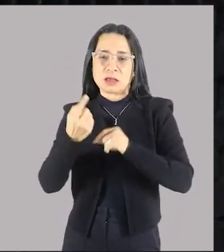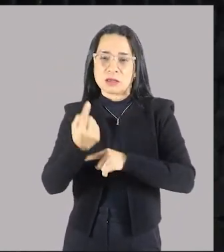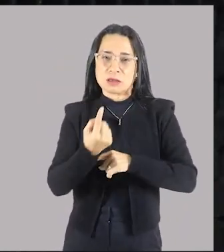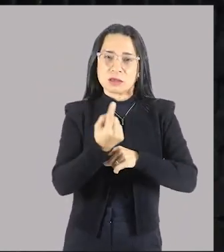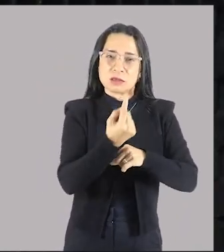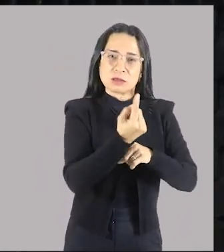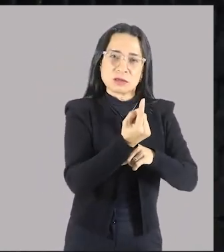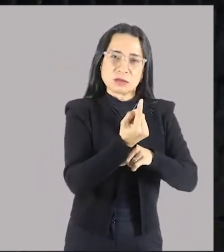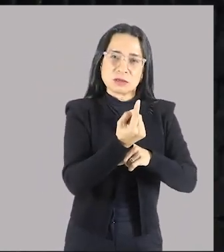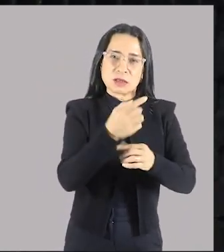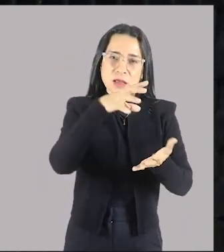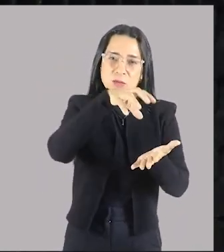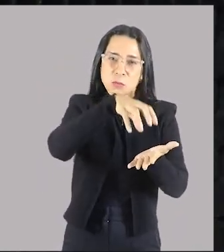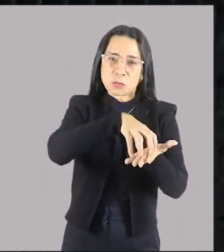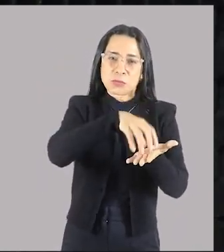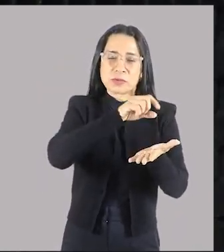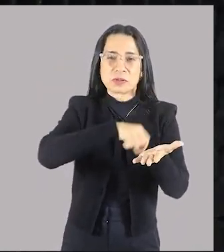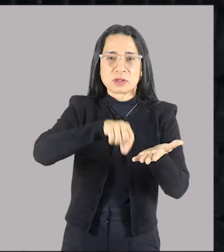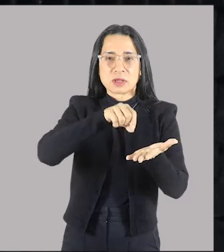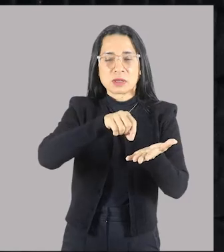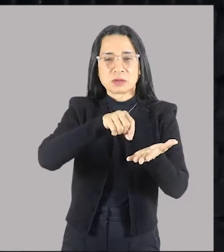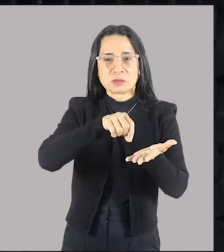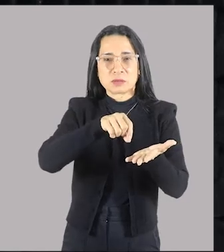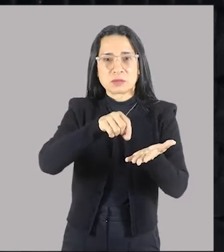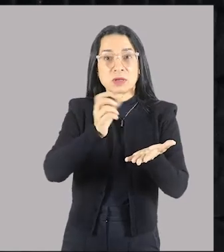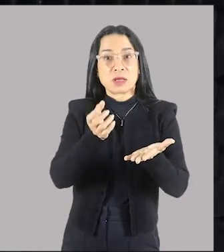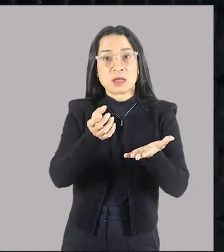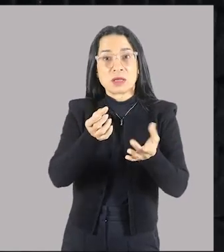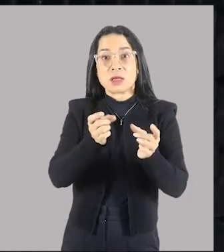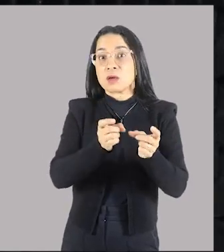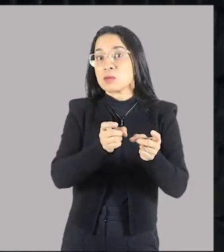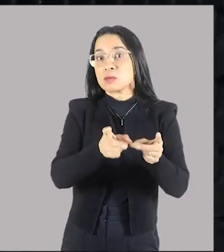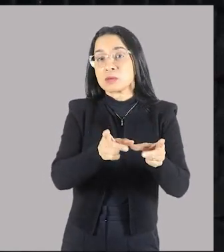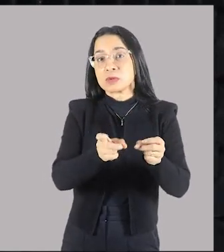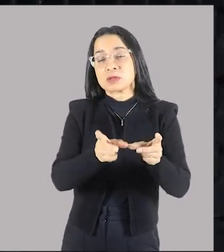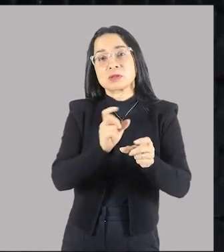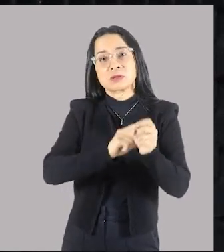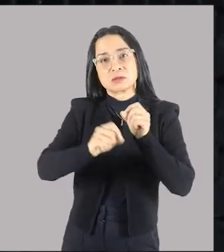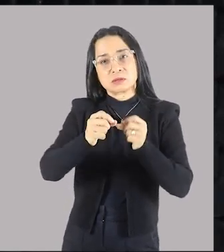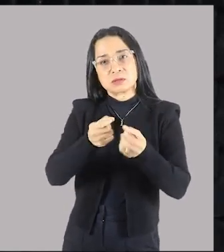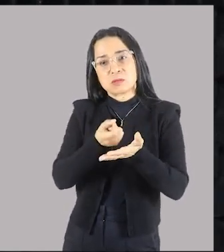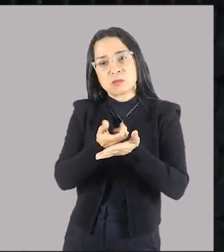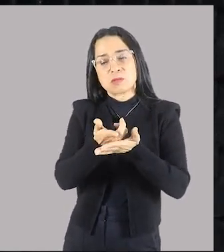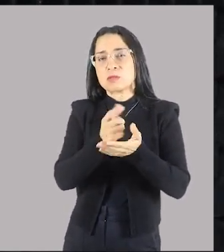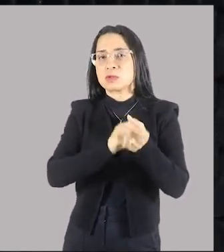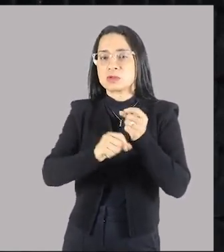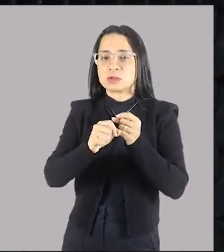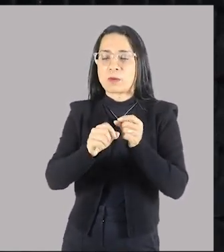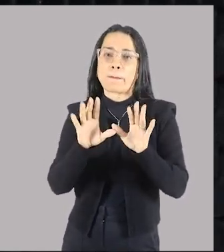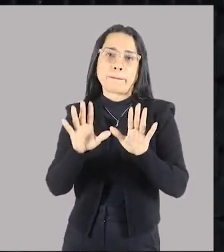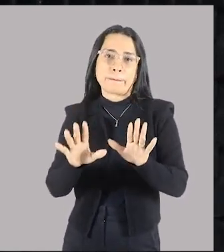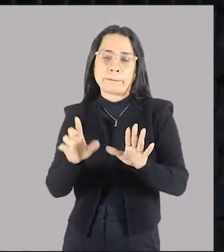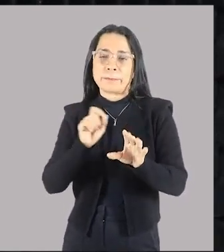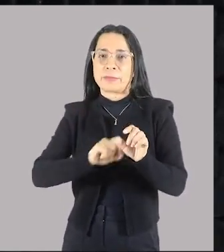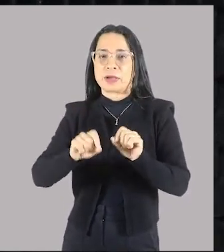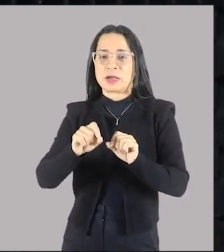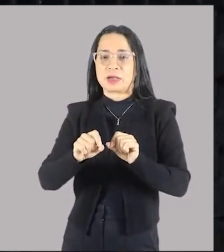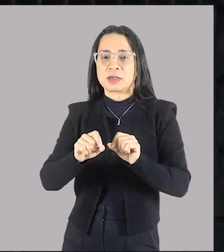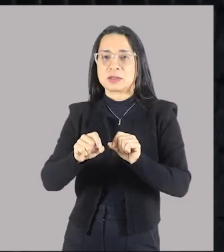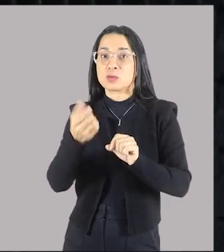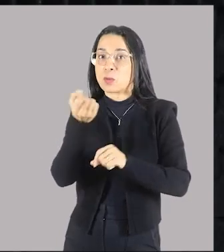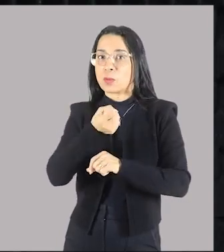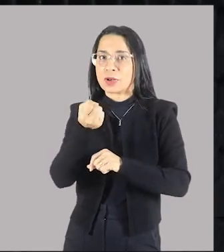comerciantes, eles vendiam, estava lá o produto. Só que o produto, ele não estava com o mesmo preço da